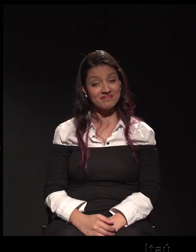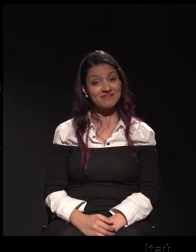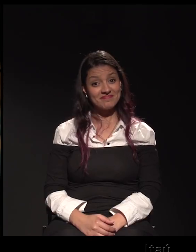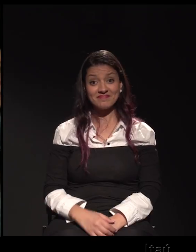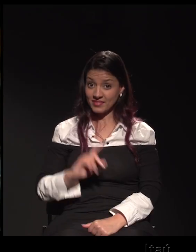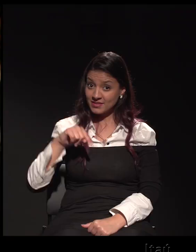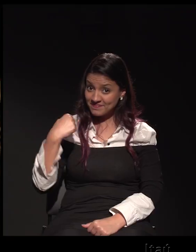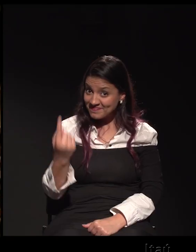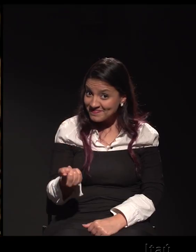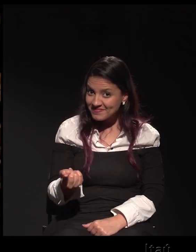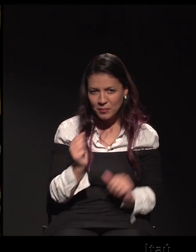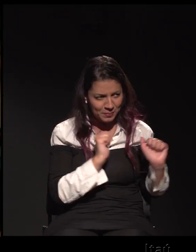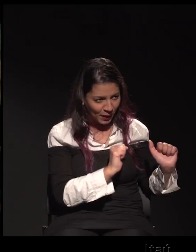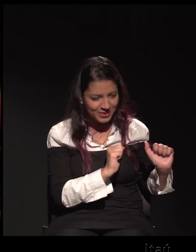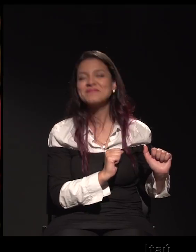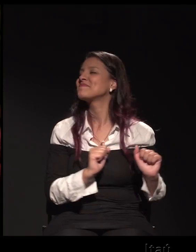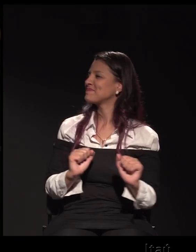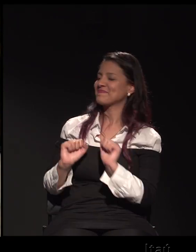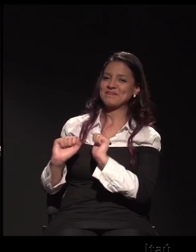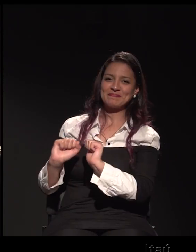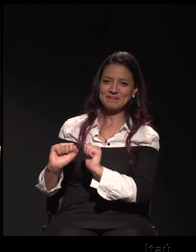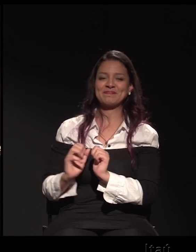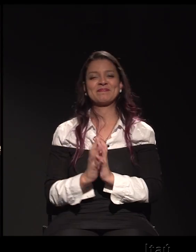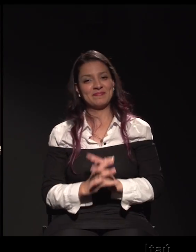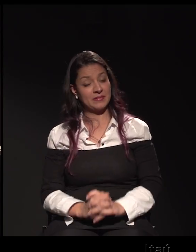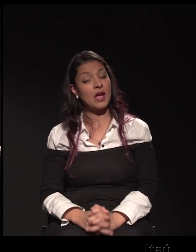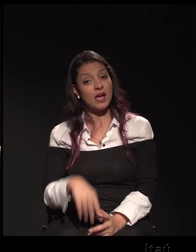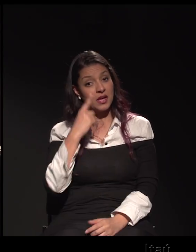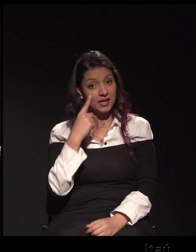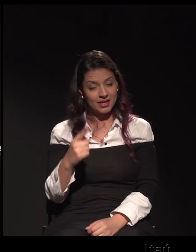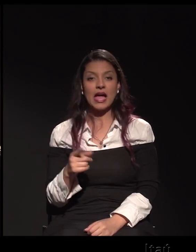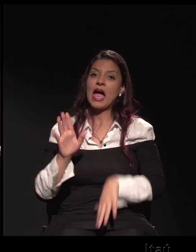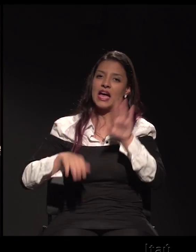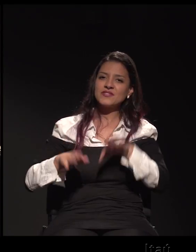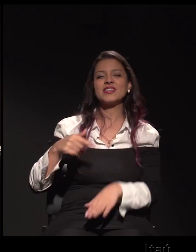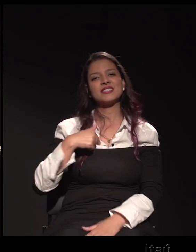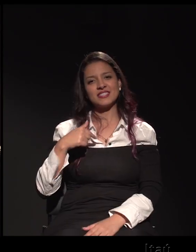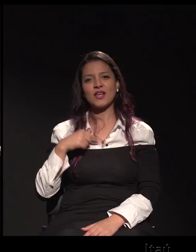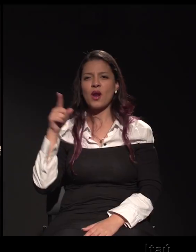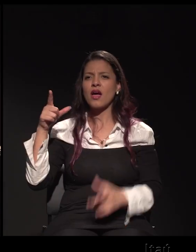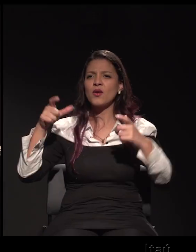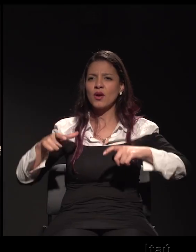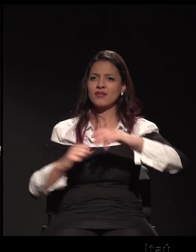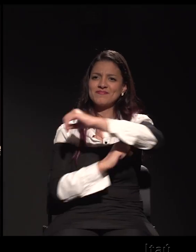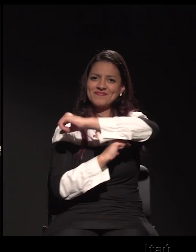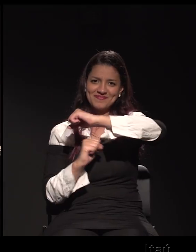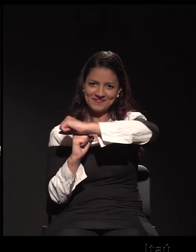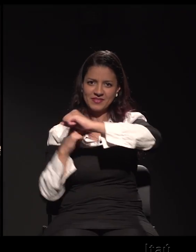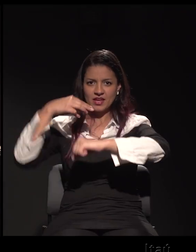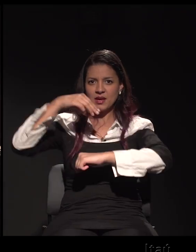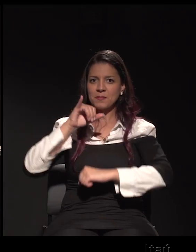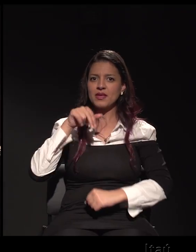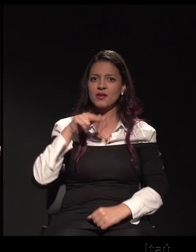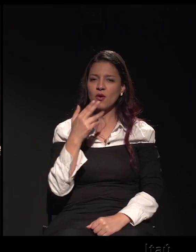para aquela história? Então, olha só. Às vezes eu estou lá no minhocão, por